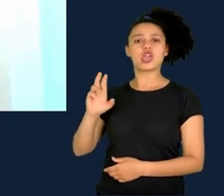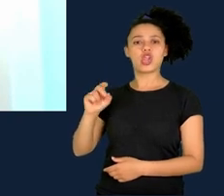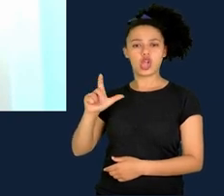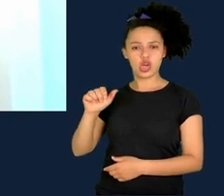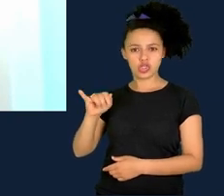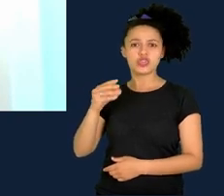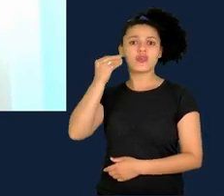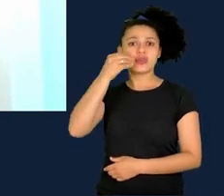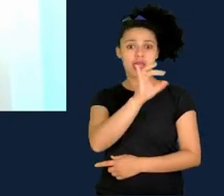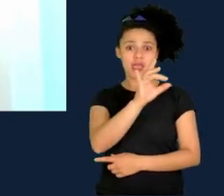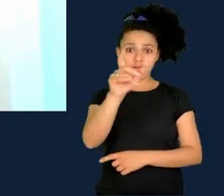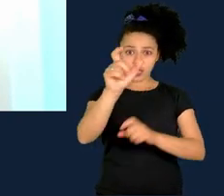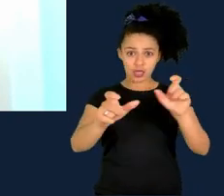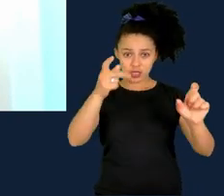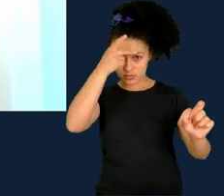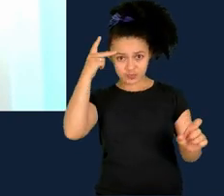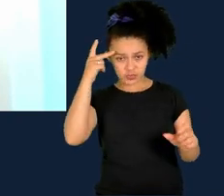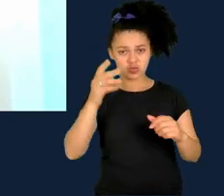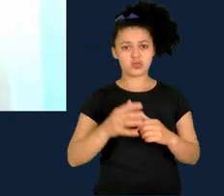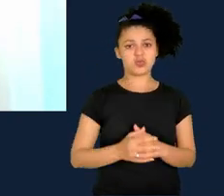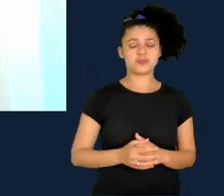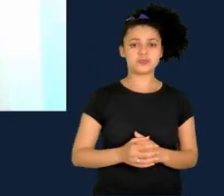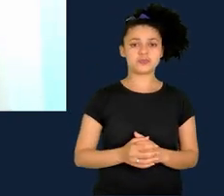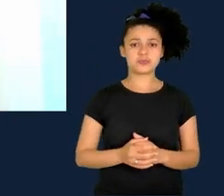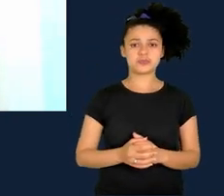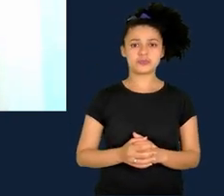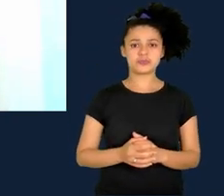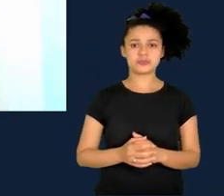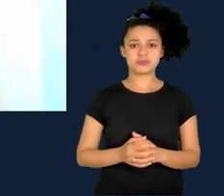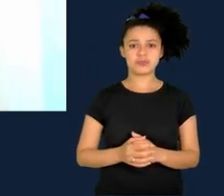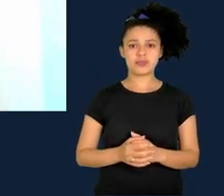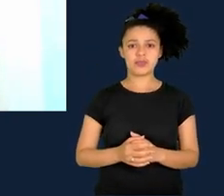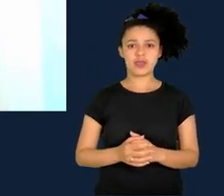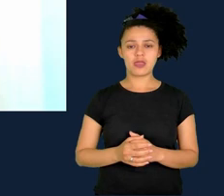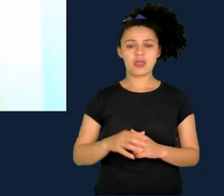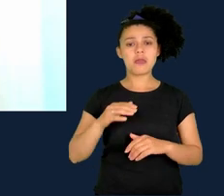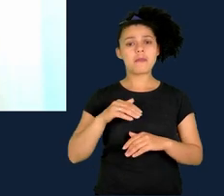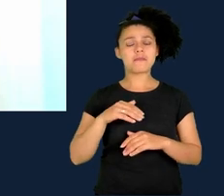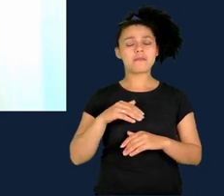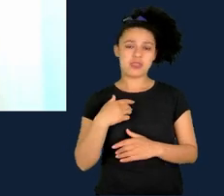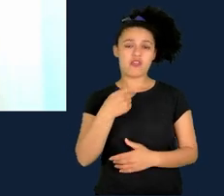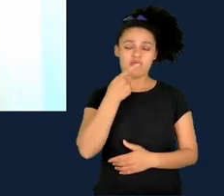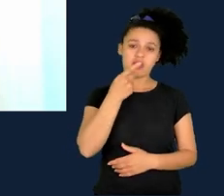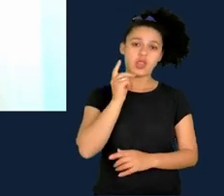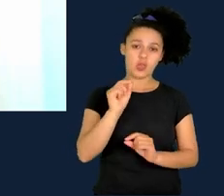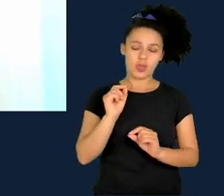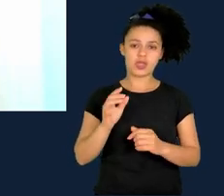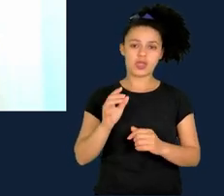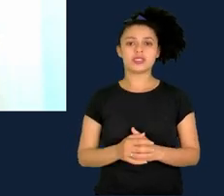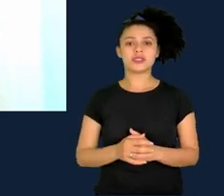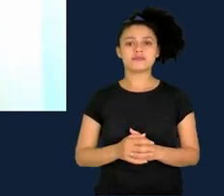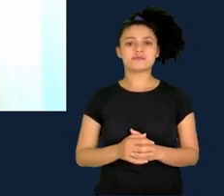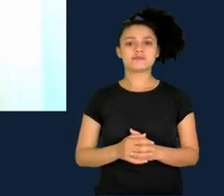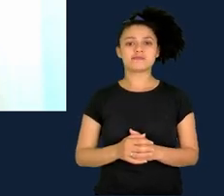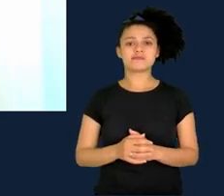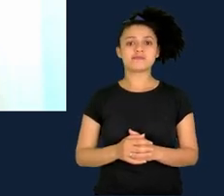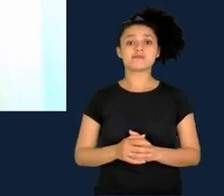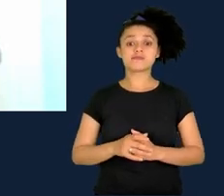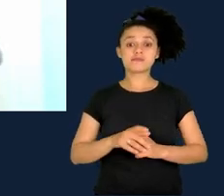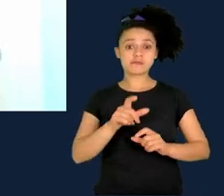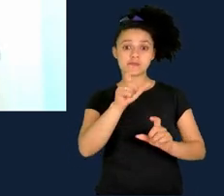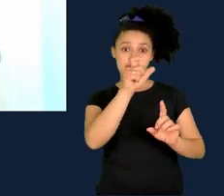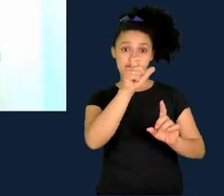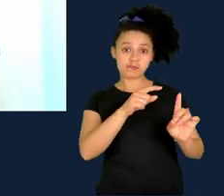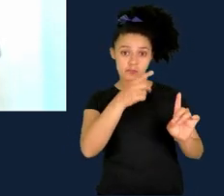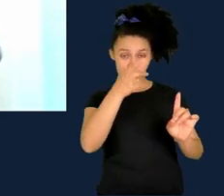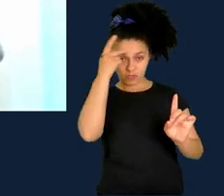pessoas. Então, para mais concretamente falando, eu diria que a pessoa também